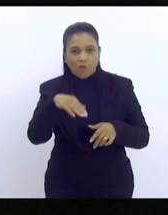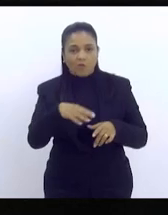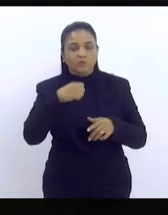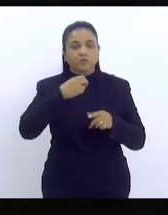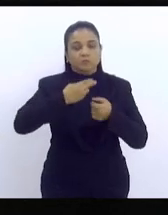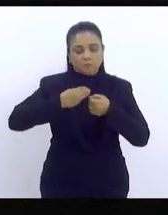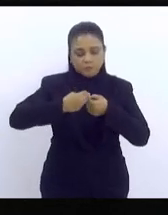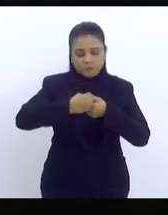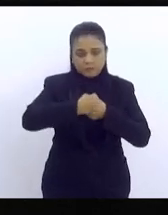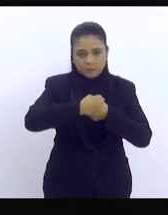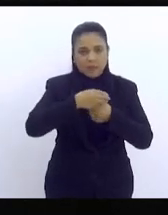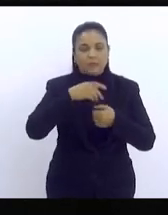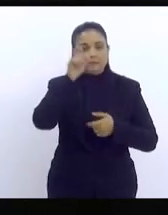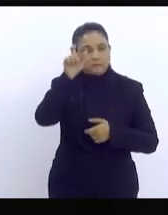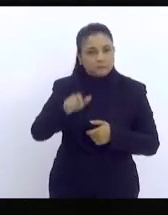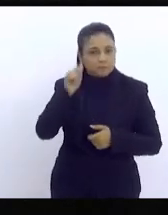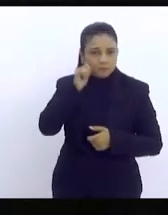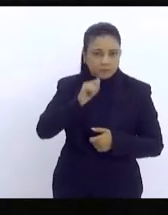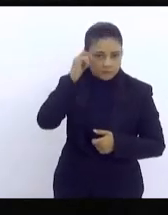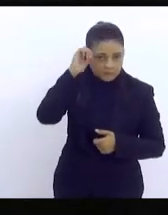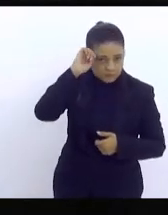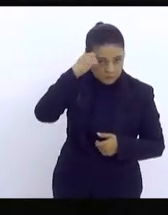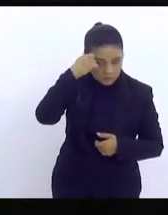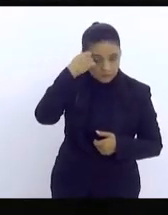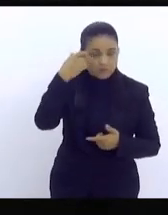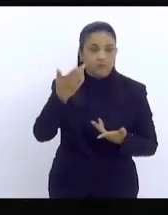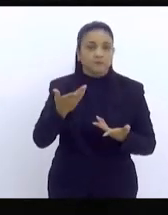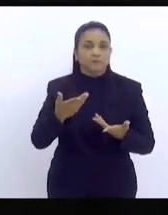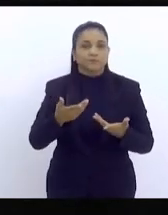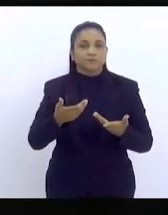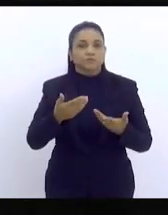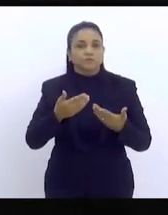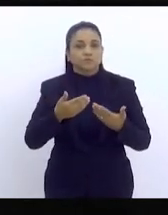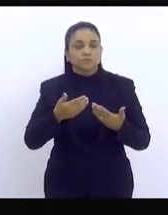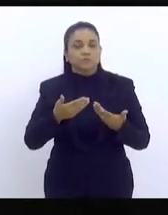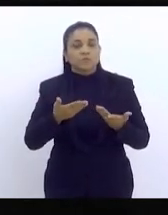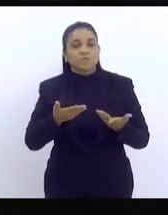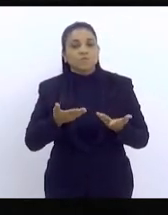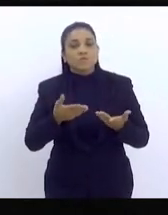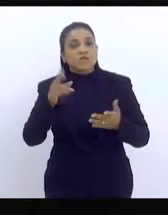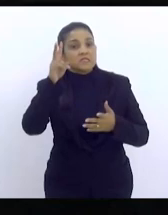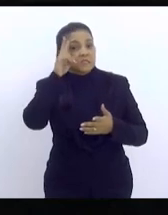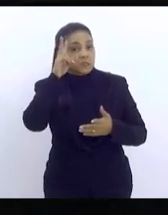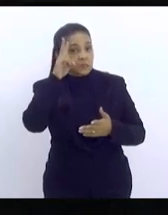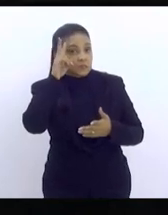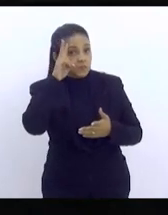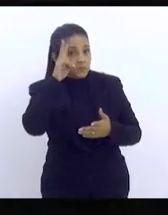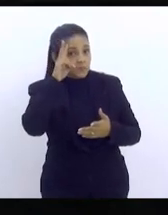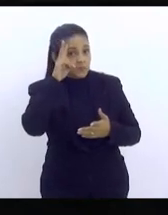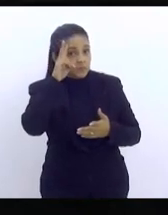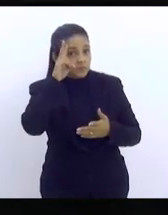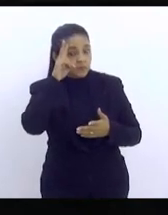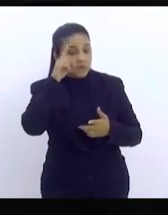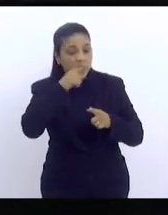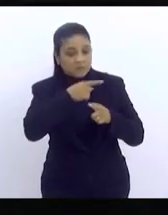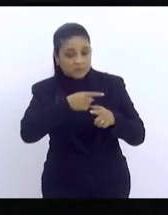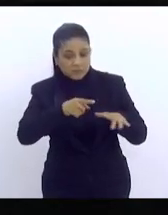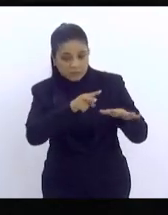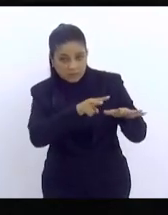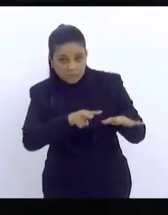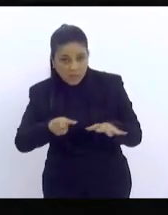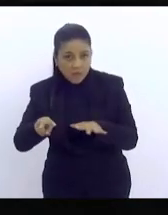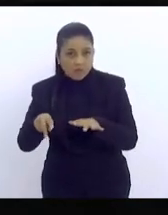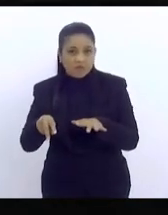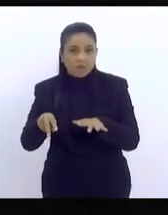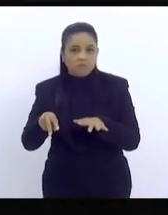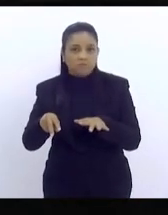municipais de mulheres negras né neste nesta segunda-feira e nesta semana que teve